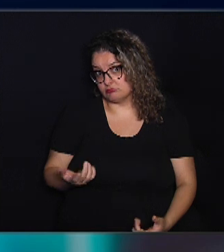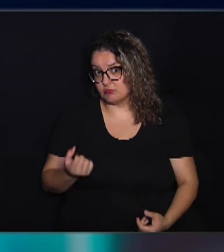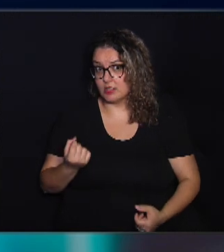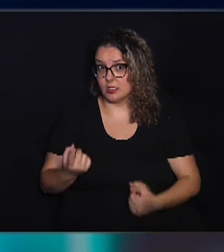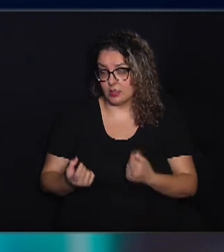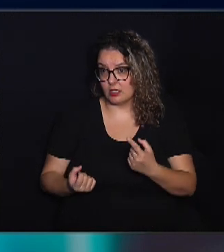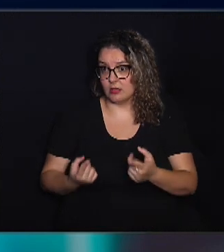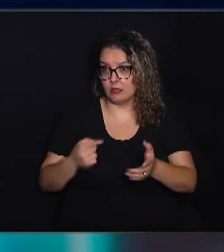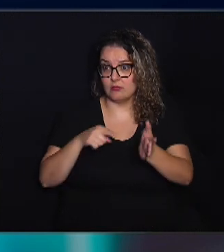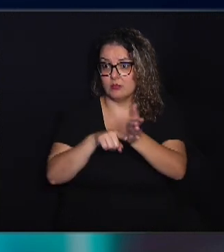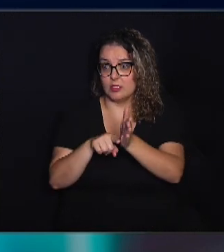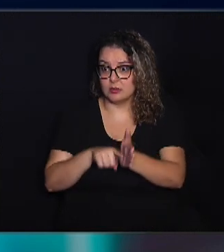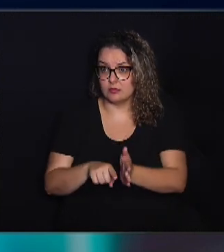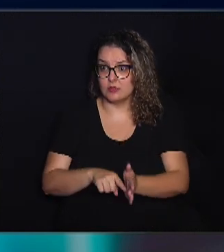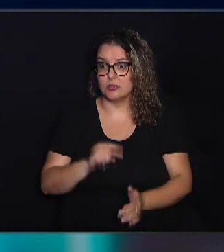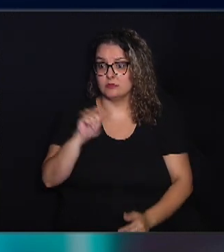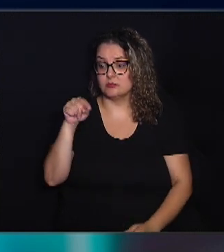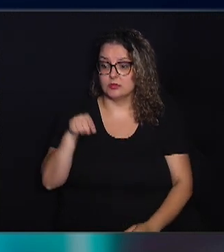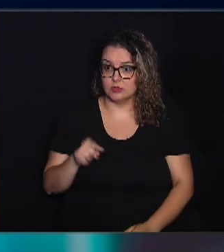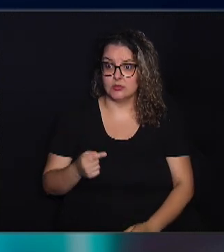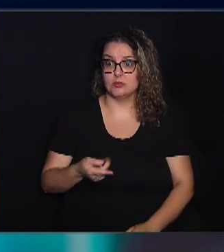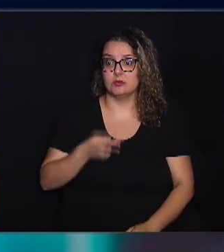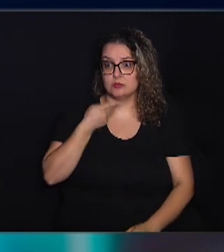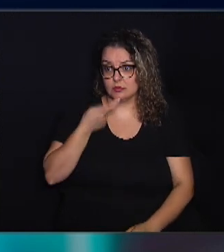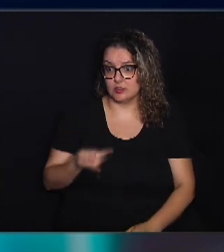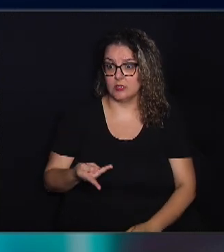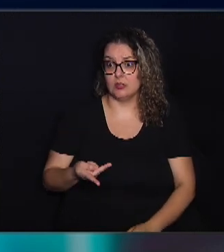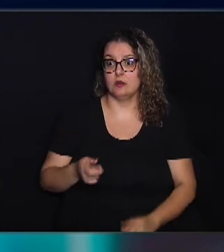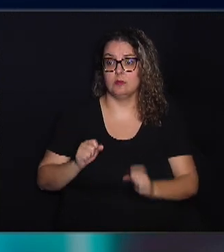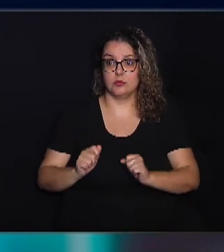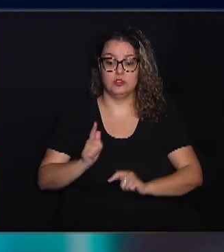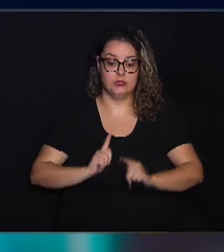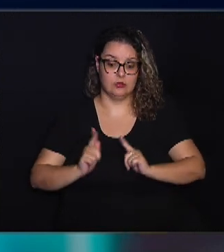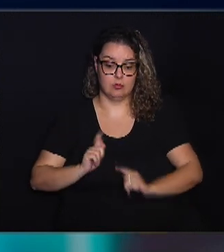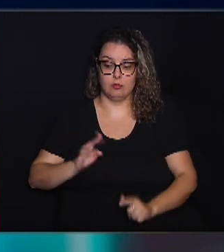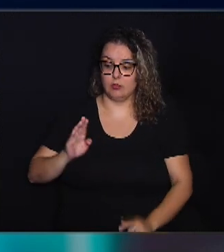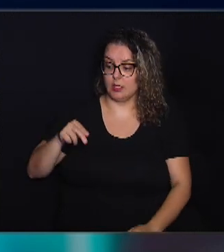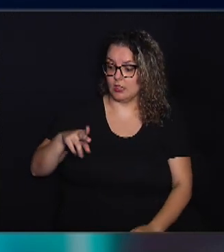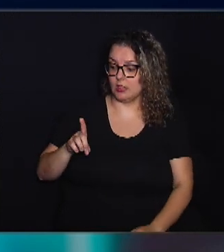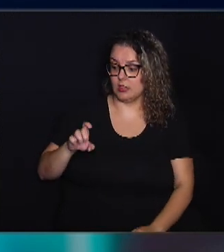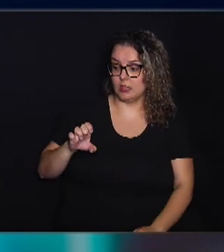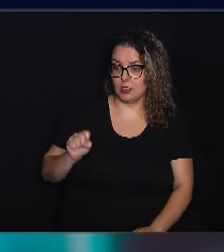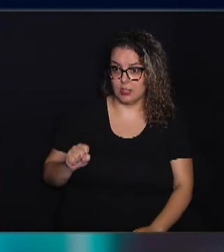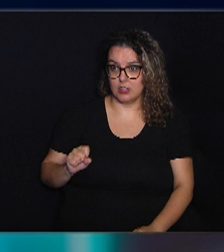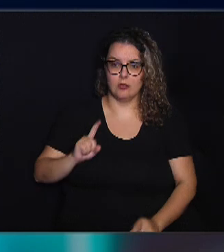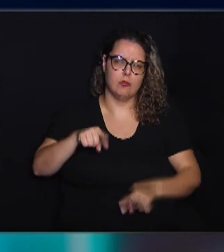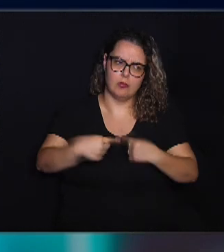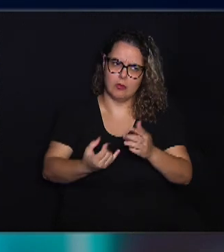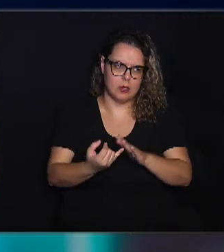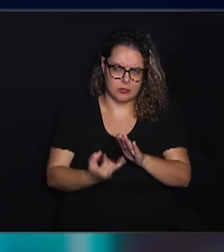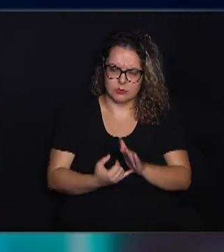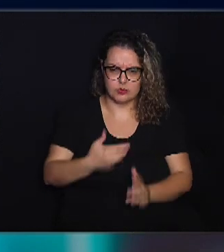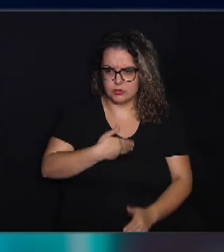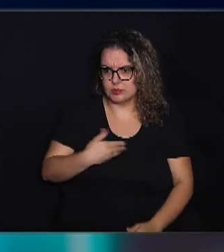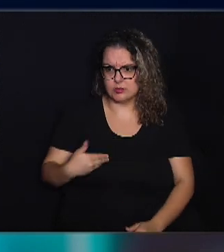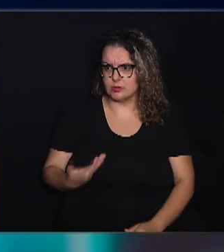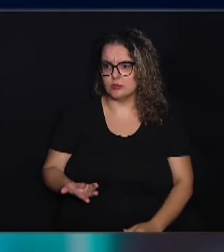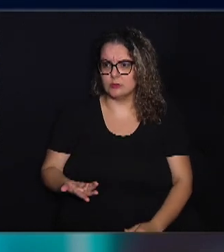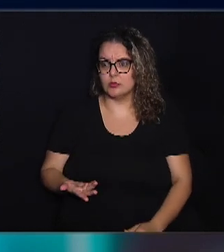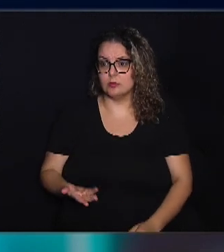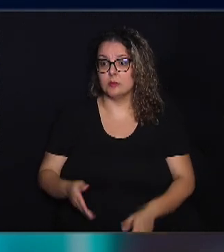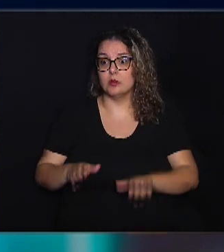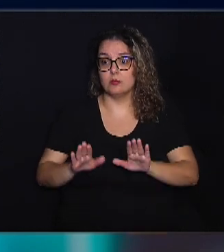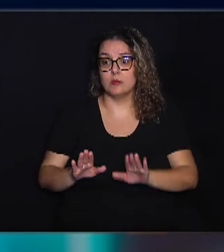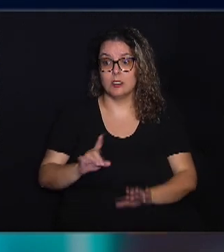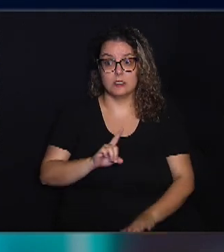questões, poderia ser gerenciado pelo próprio BNDES ou outra instituição pública, mas que não